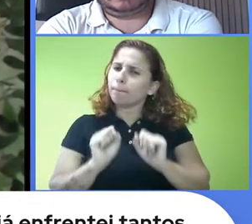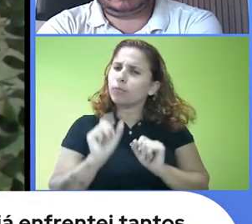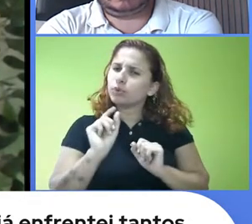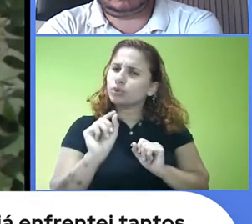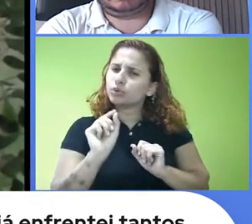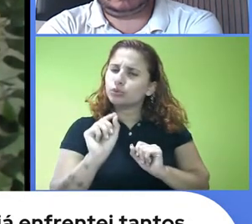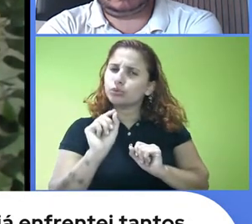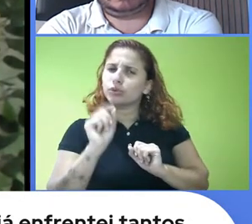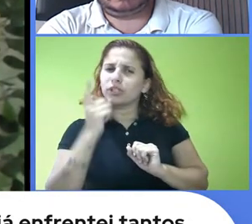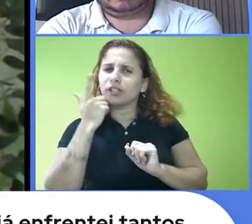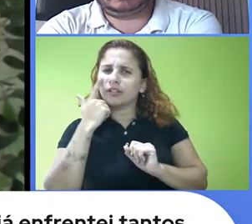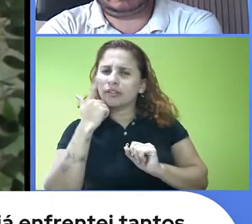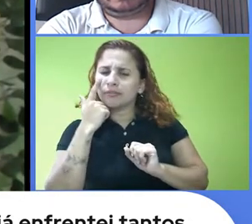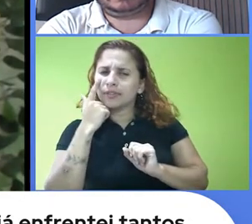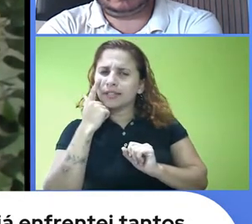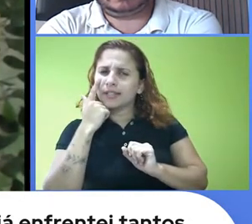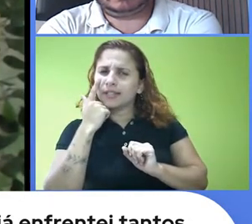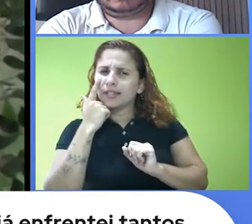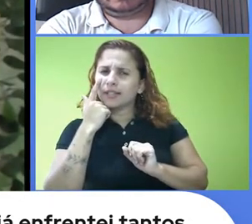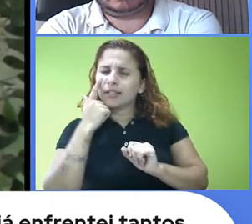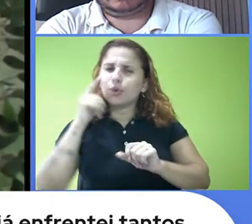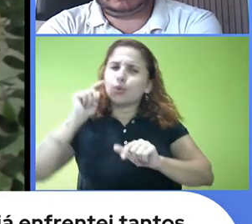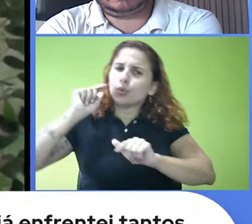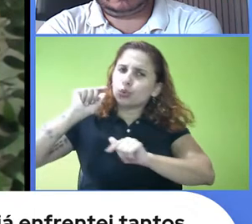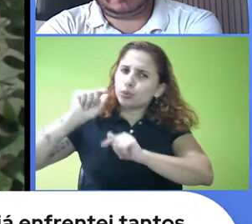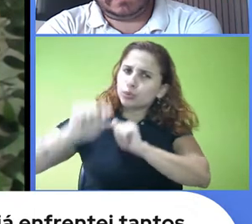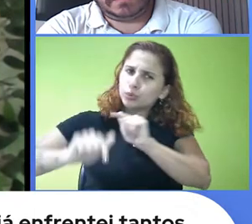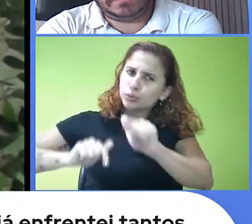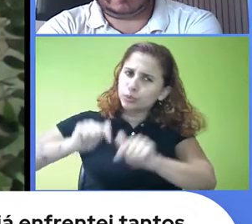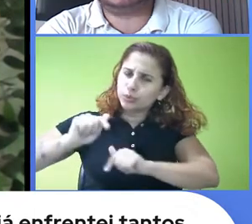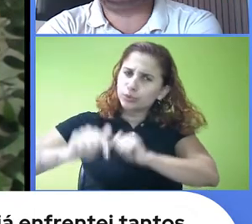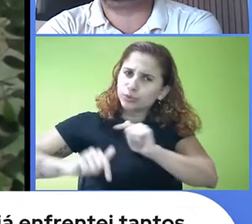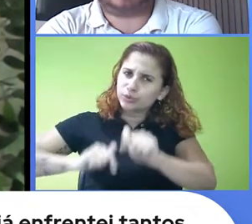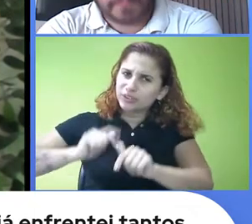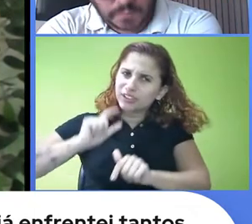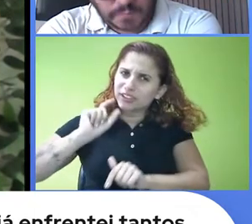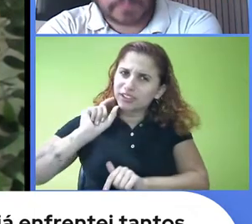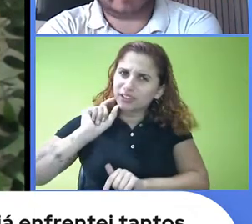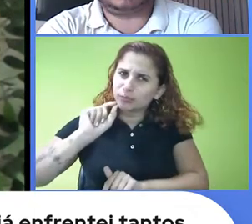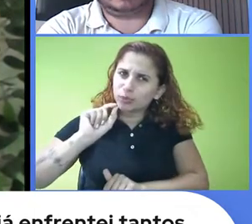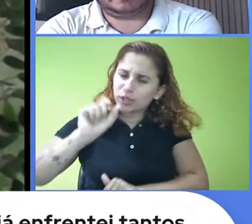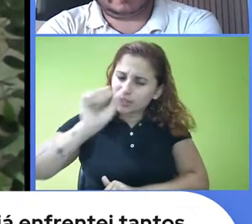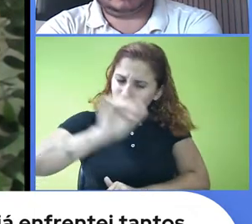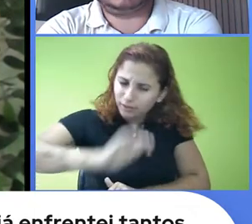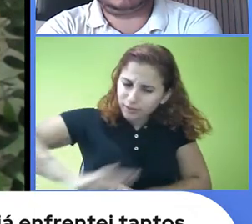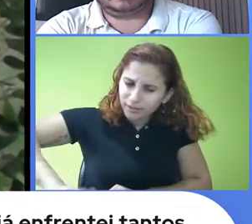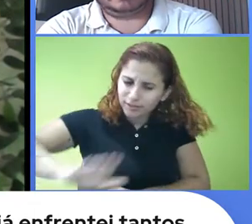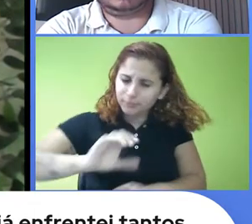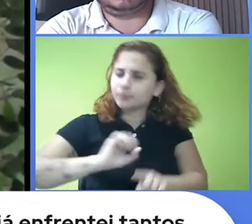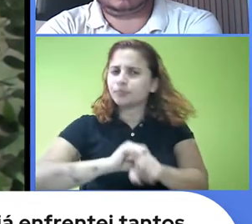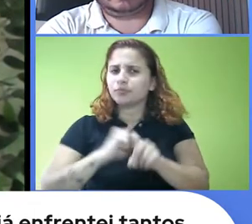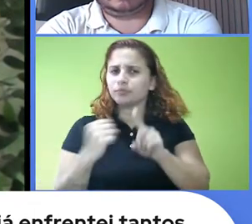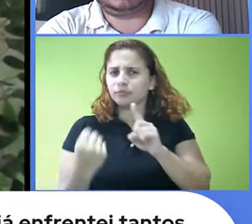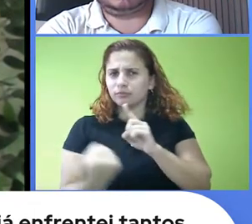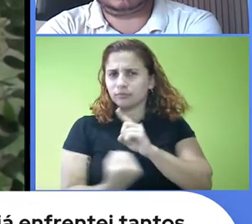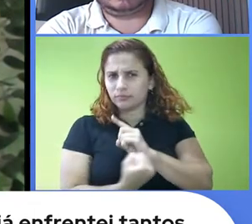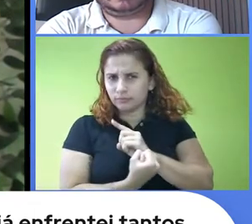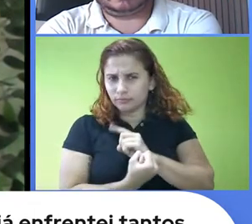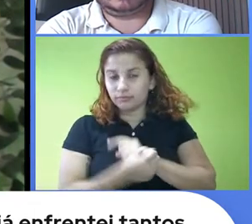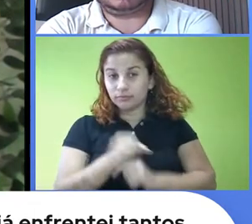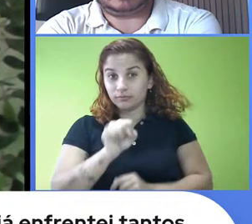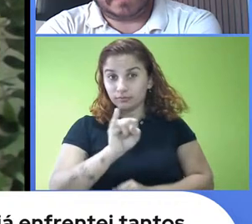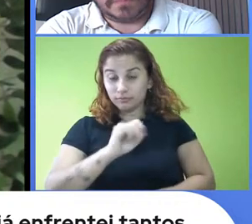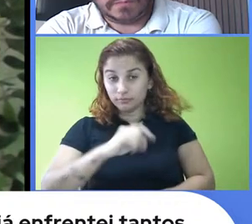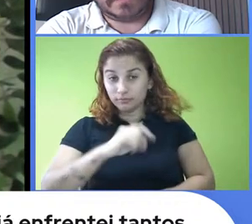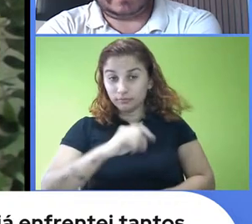desse trabalho enquanto ontológico do próprio ser social. Então, quando a gente está trazendo, né, a Federação dos APAES traz hoje